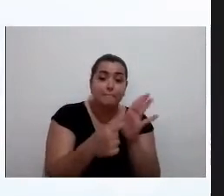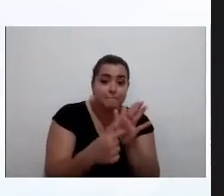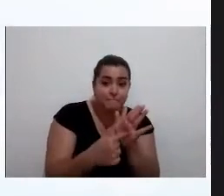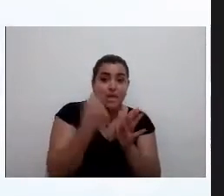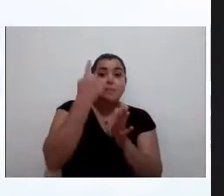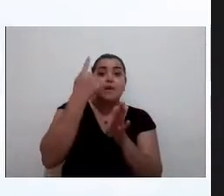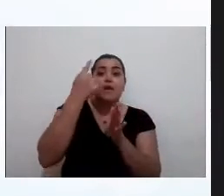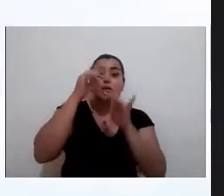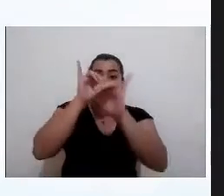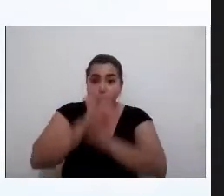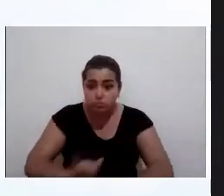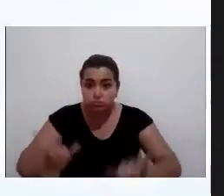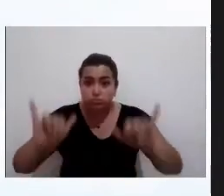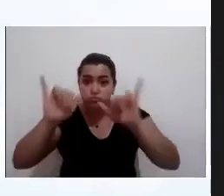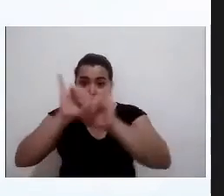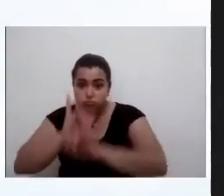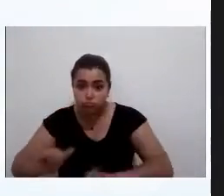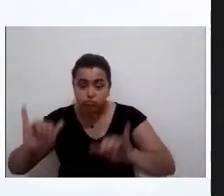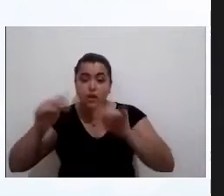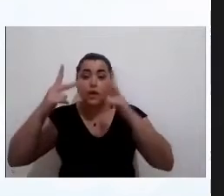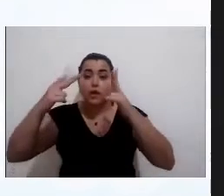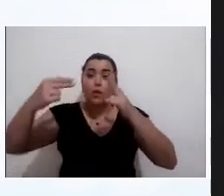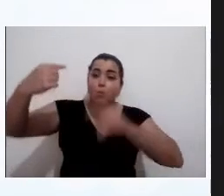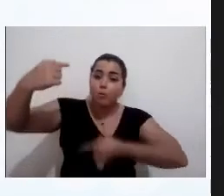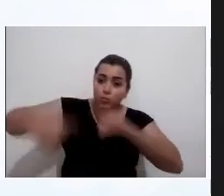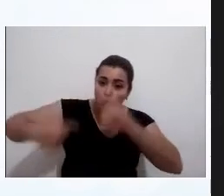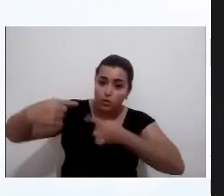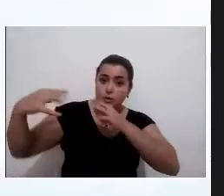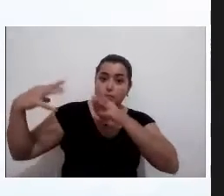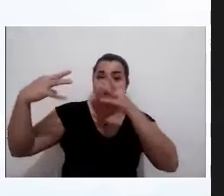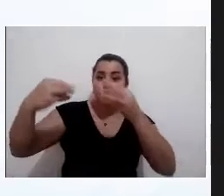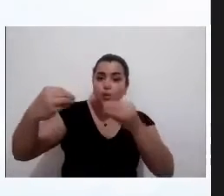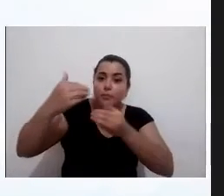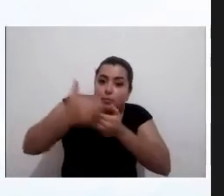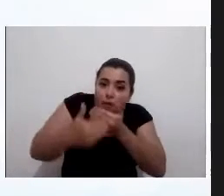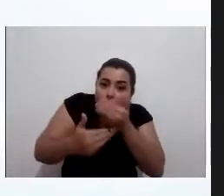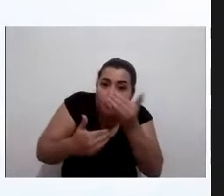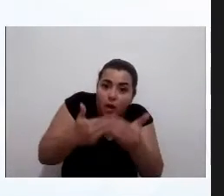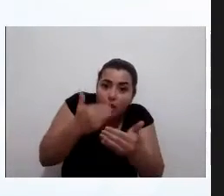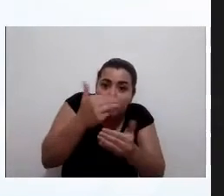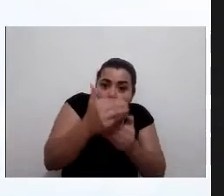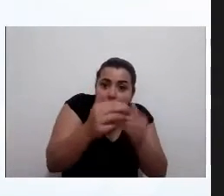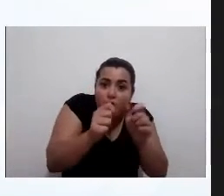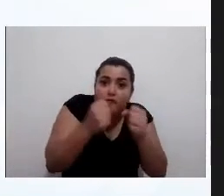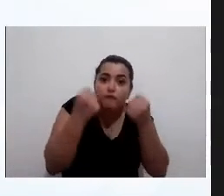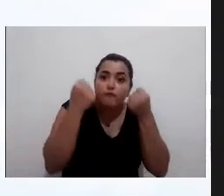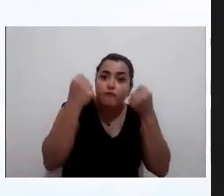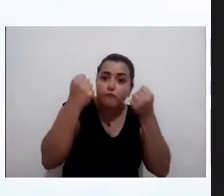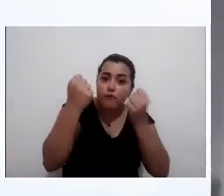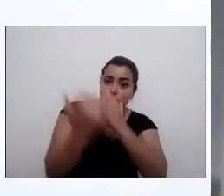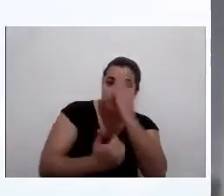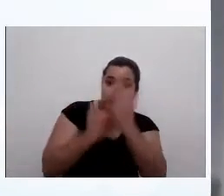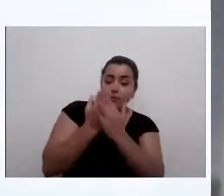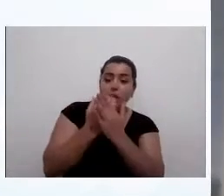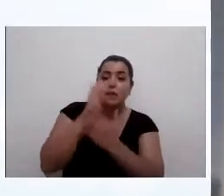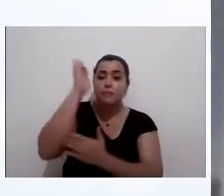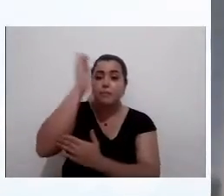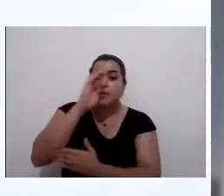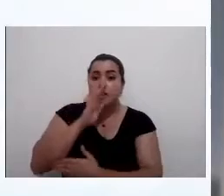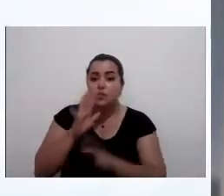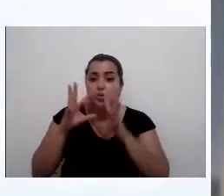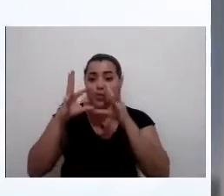articulação política para que esse processo ganhe força e expressão nacional. Eu